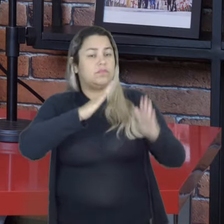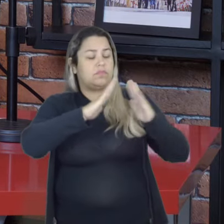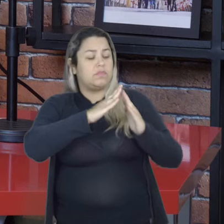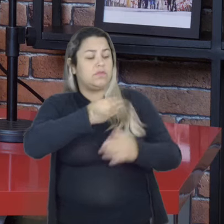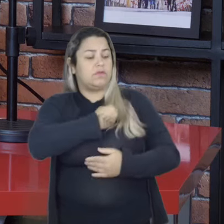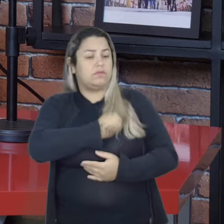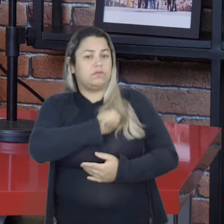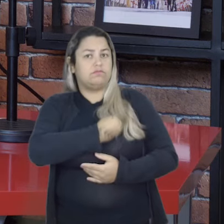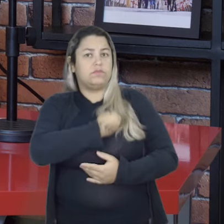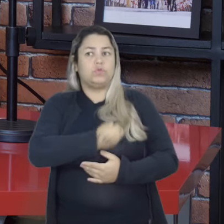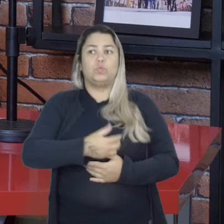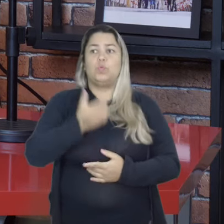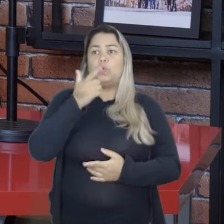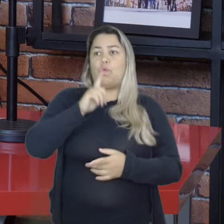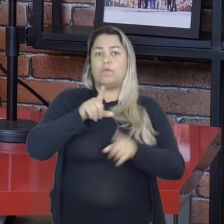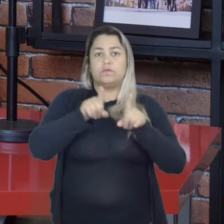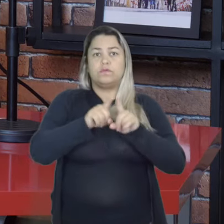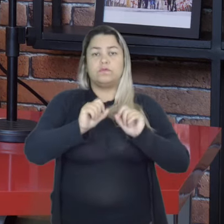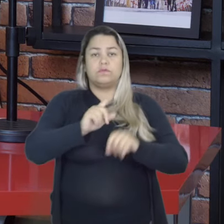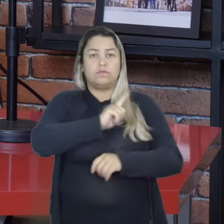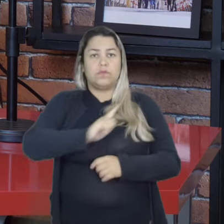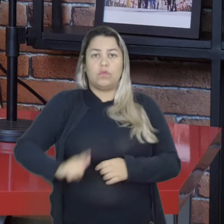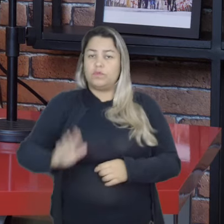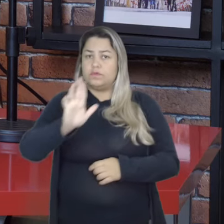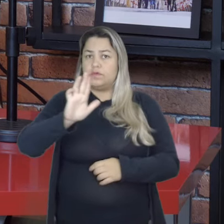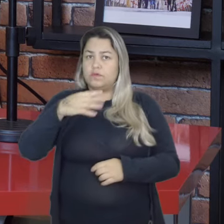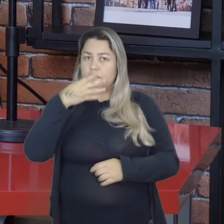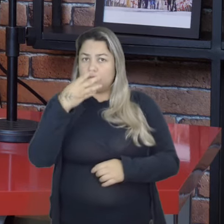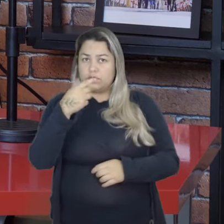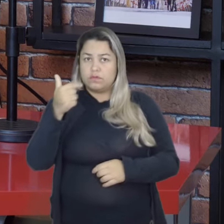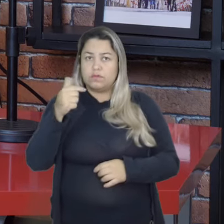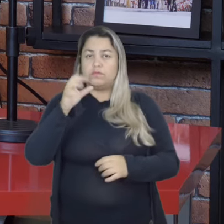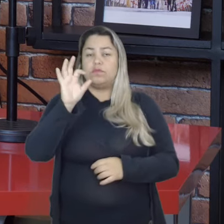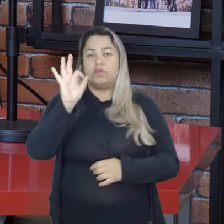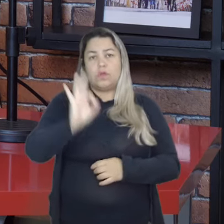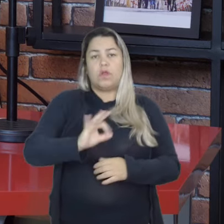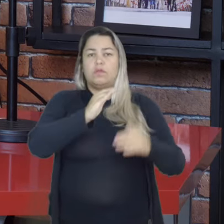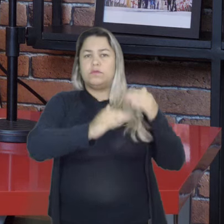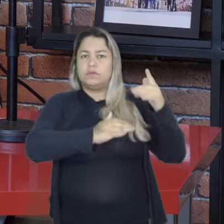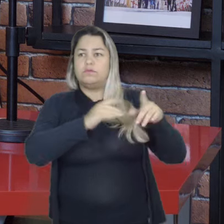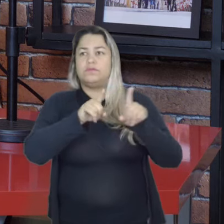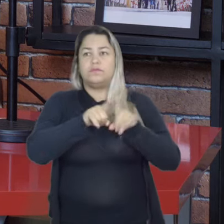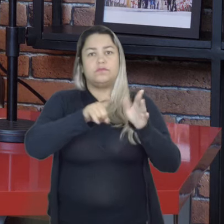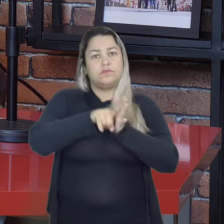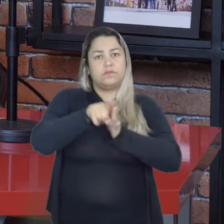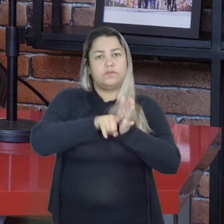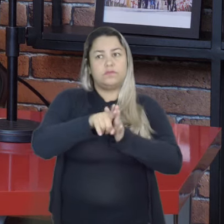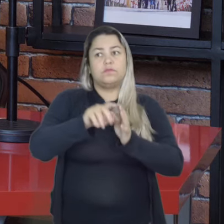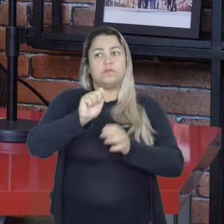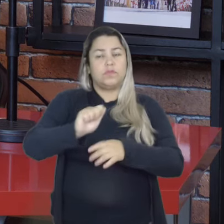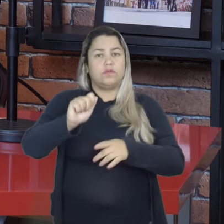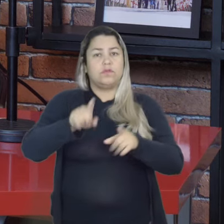As vendas do Minha Casa Minha Vida bateram recorde no governo Lula. Houve um crescimento de 42,2% segundo o levantamento